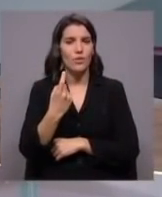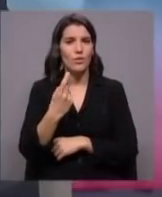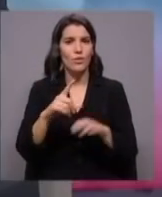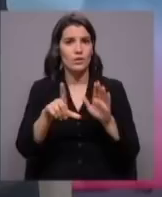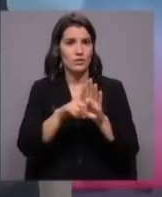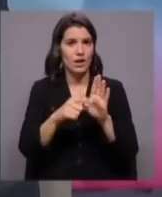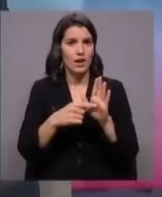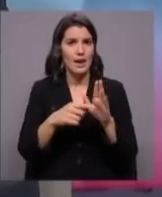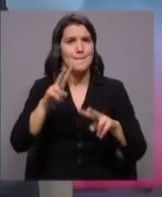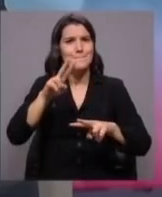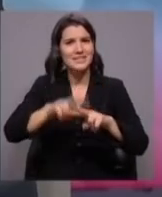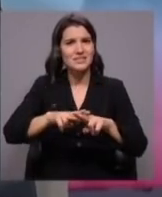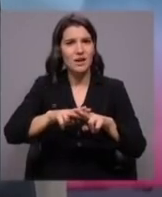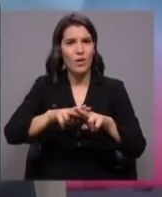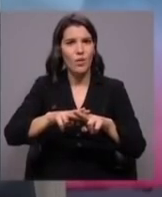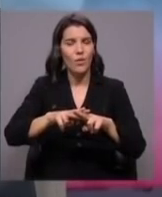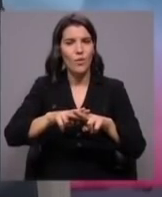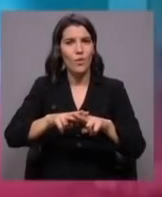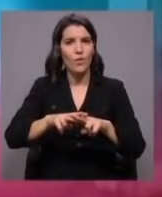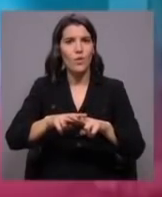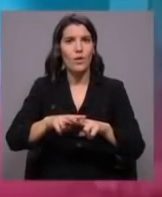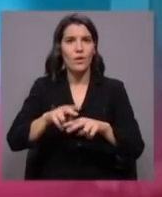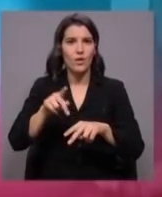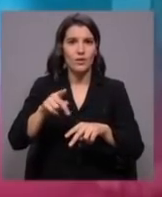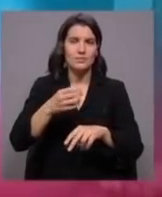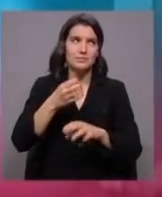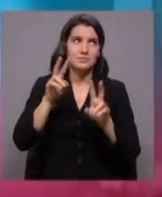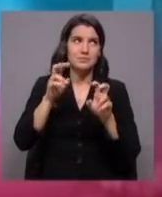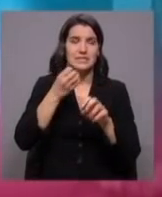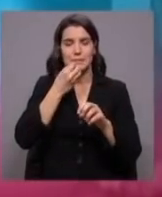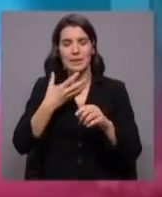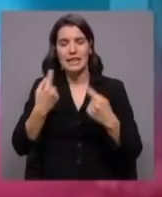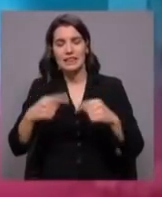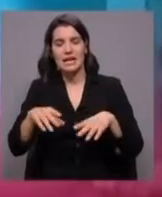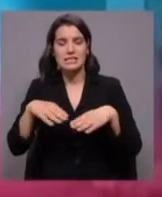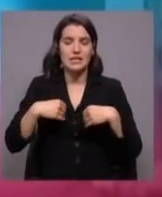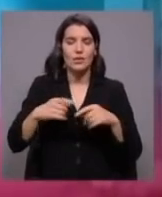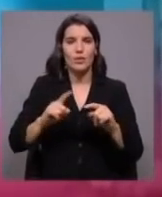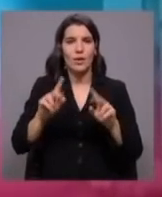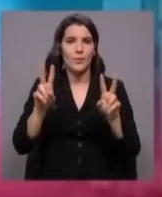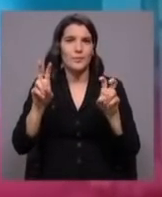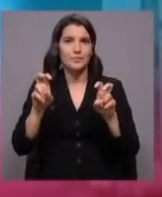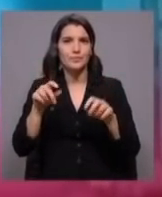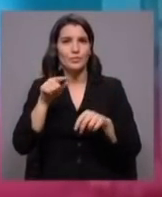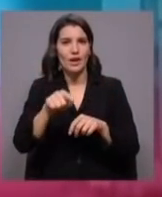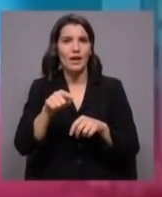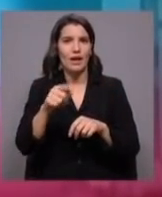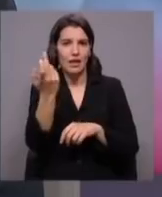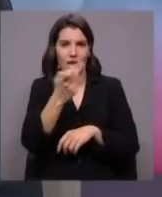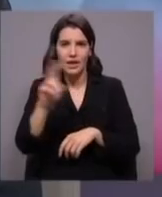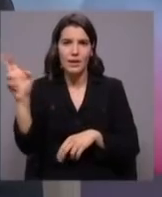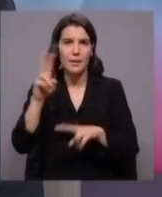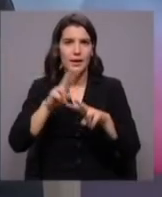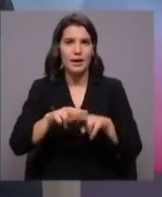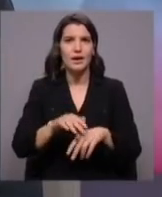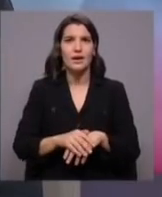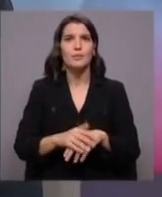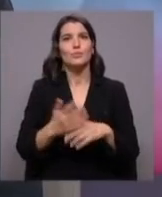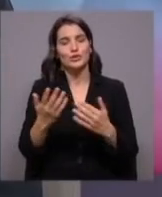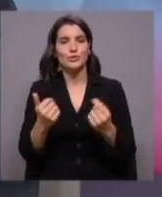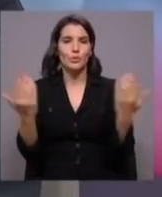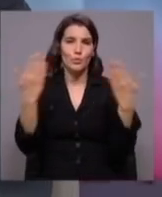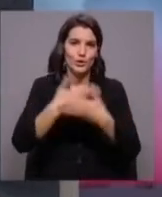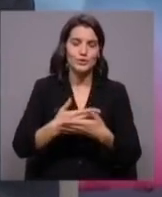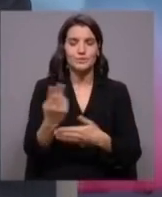regime de prisão? Tem ou não simpatia pelo tal regime mitigado? Pois, boa noite às